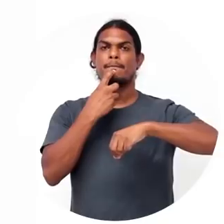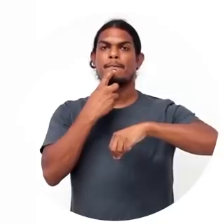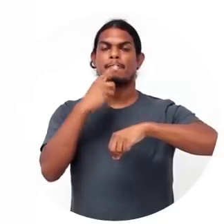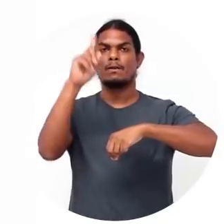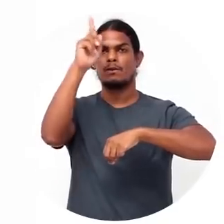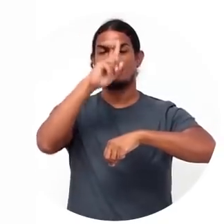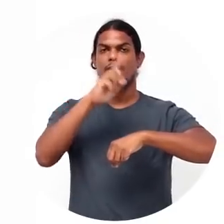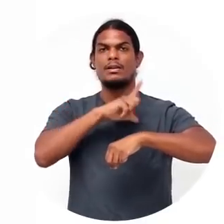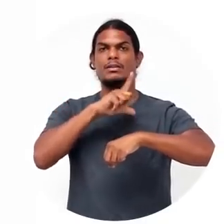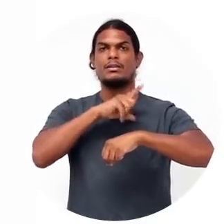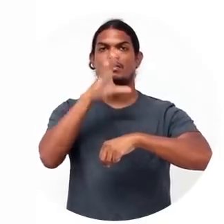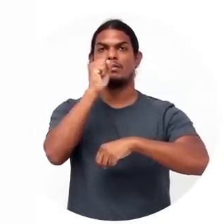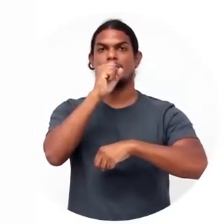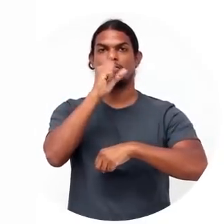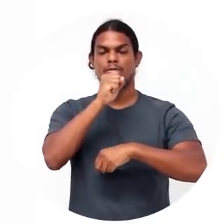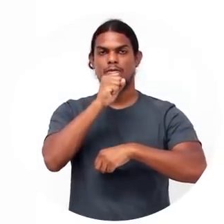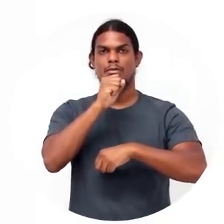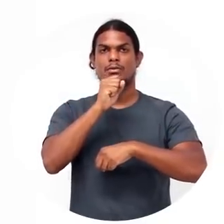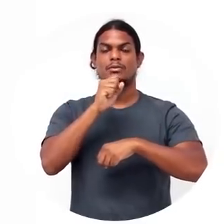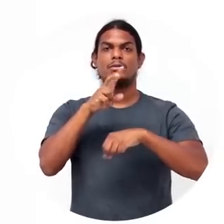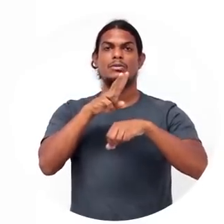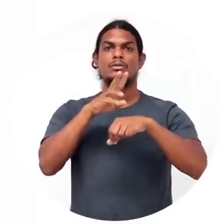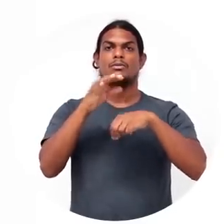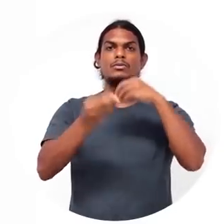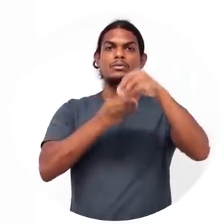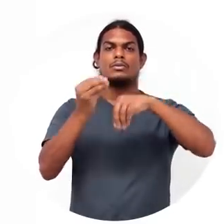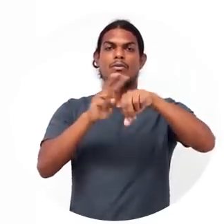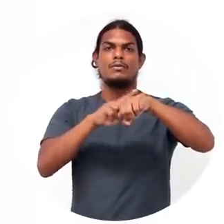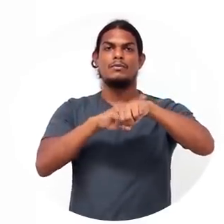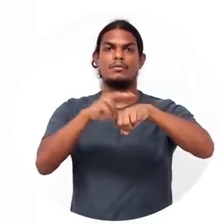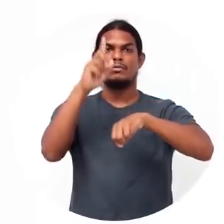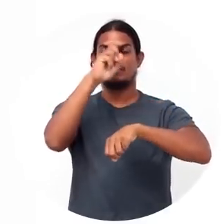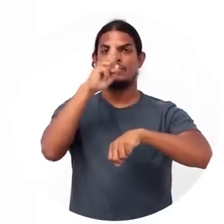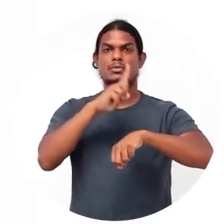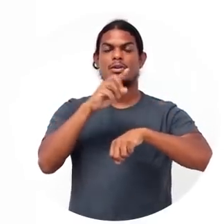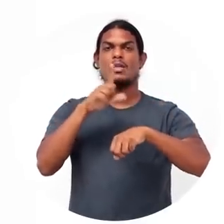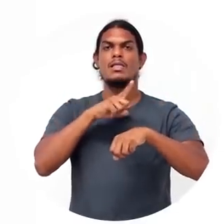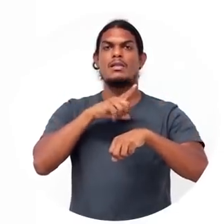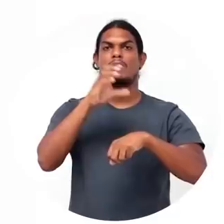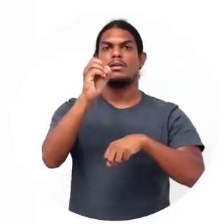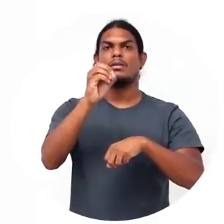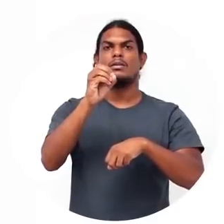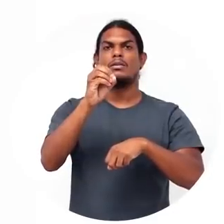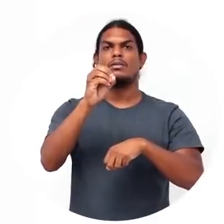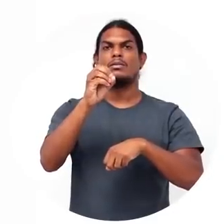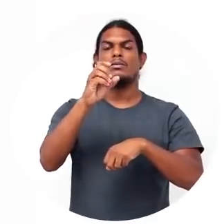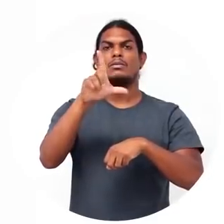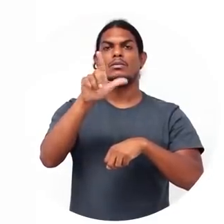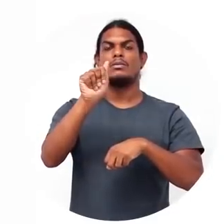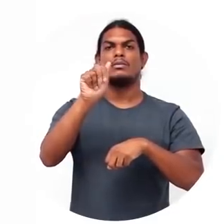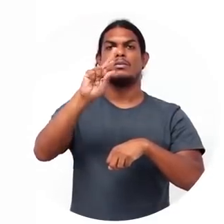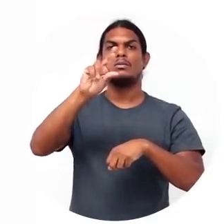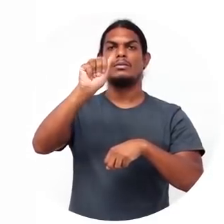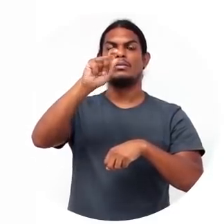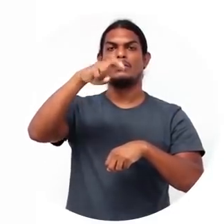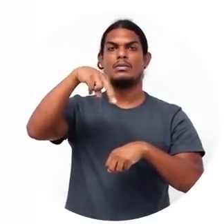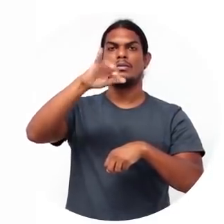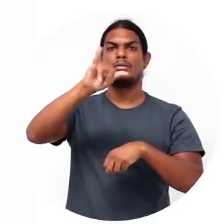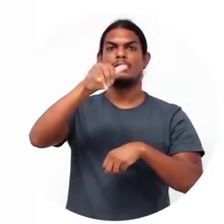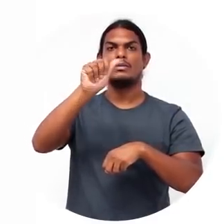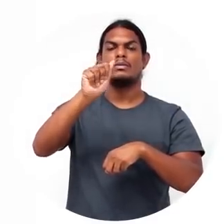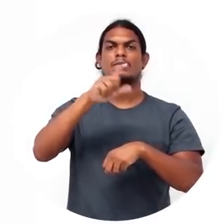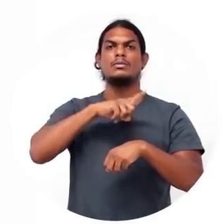o laranja. Se eu misturo o verde com o amarelo, eu tenho o oliva. Se eu misturo o verde com